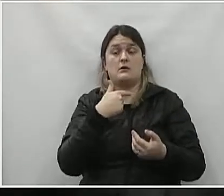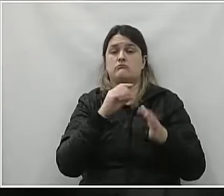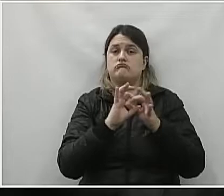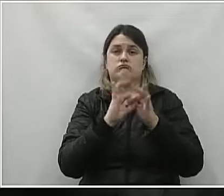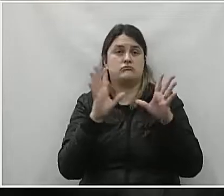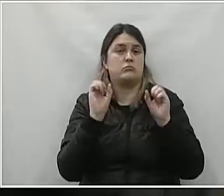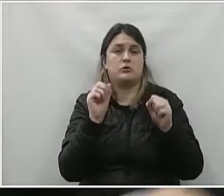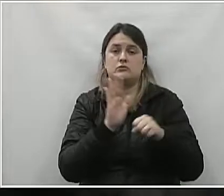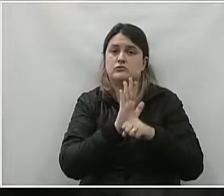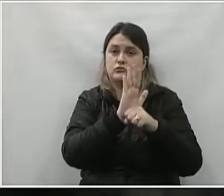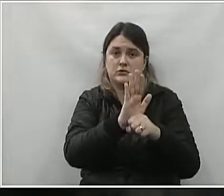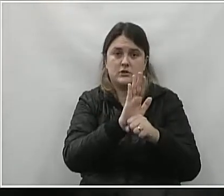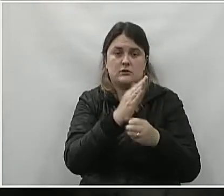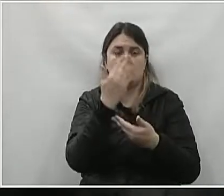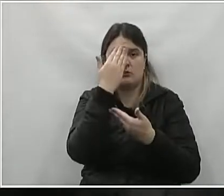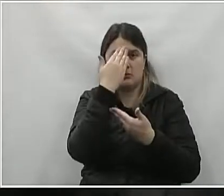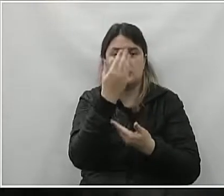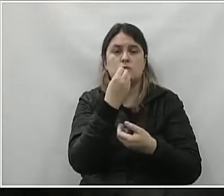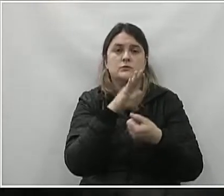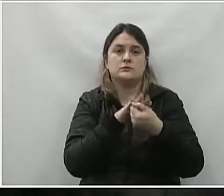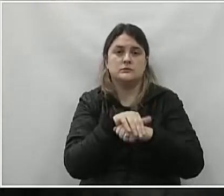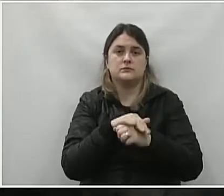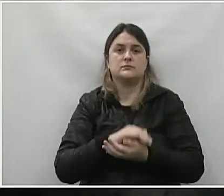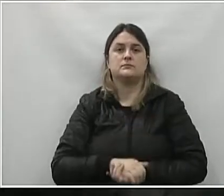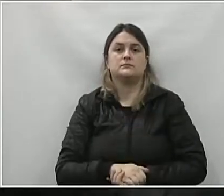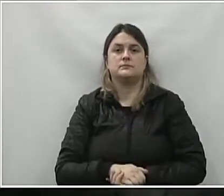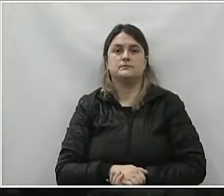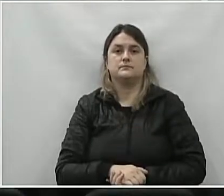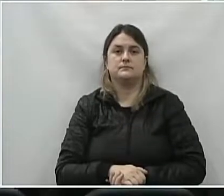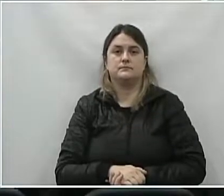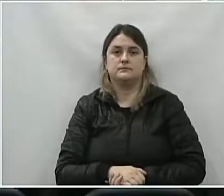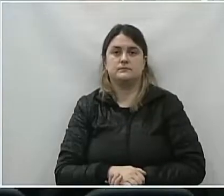disposição para ajudar de alguma forma. Obrigado, boa noite a todos.